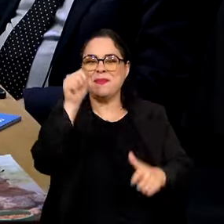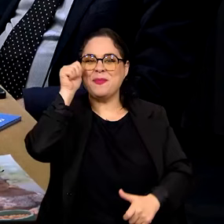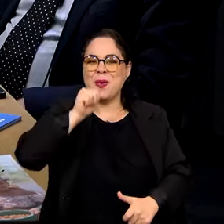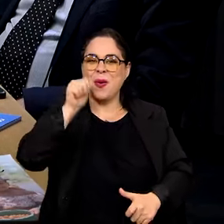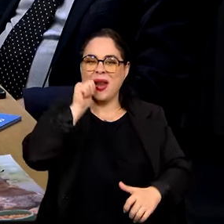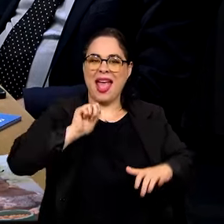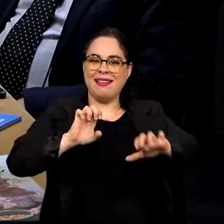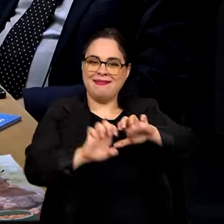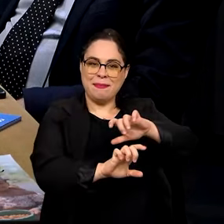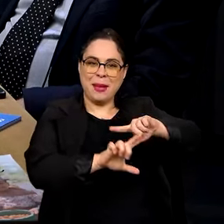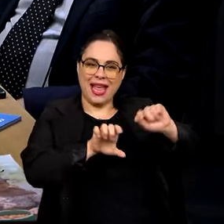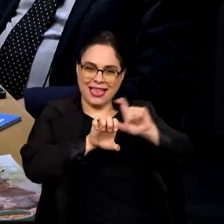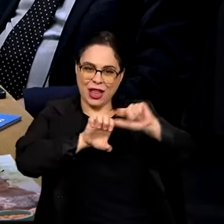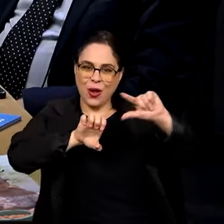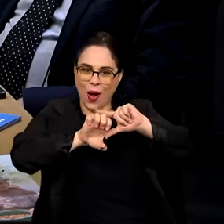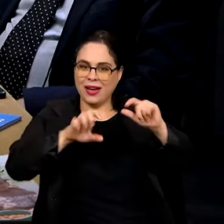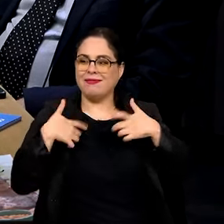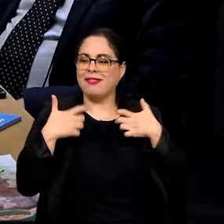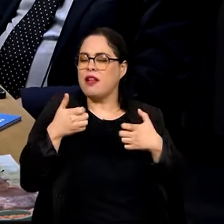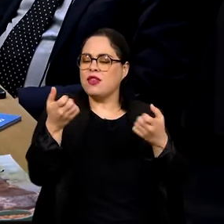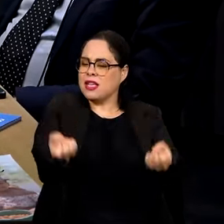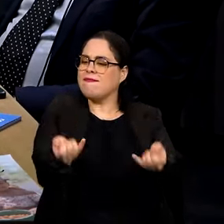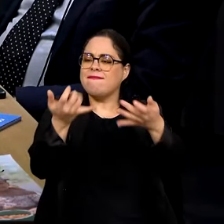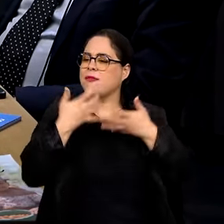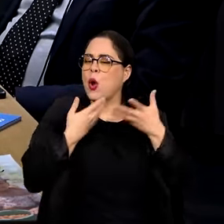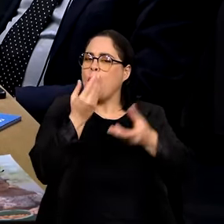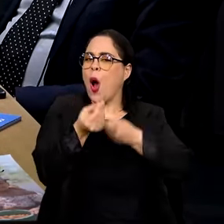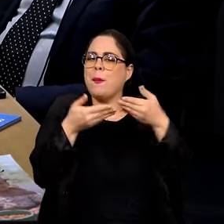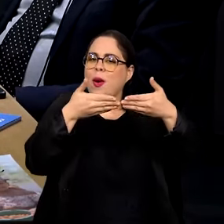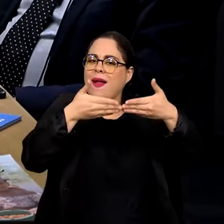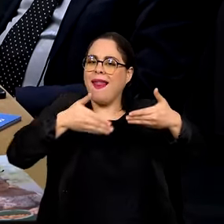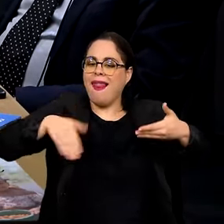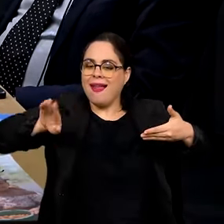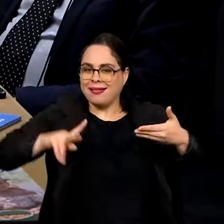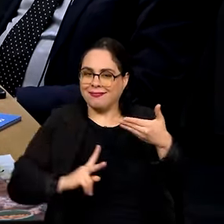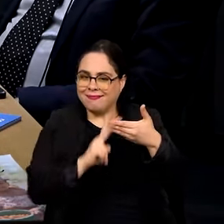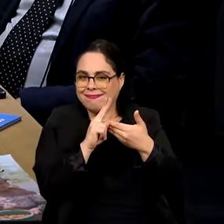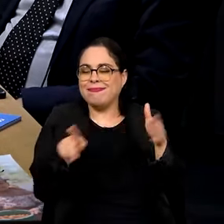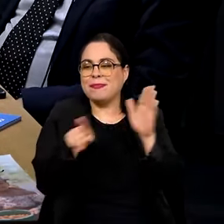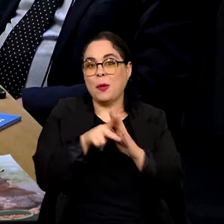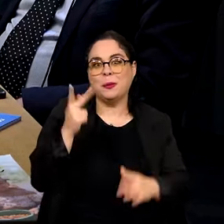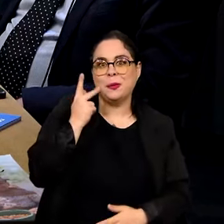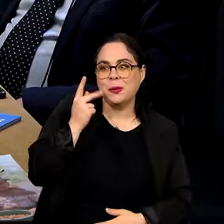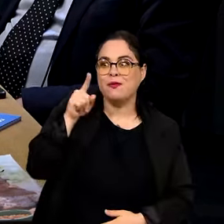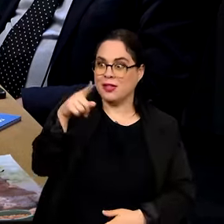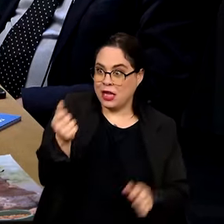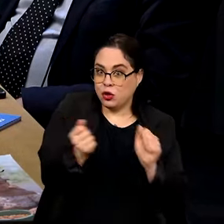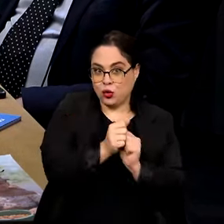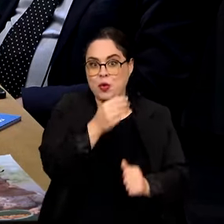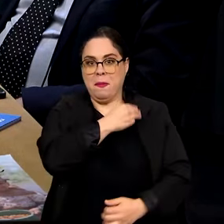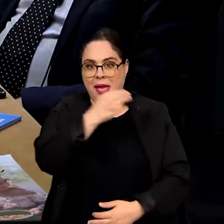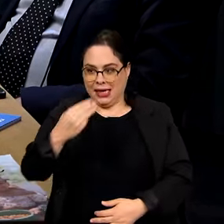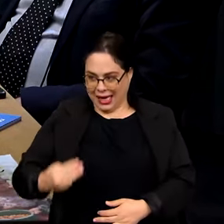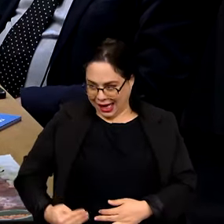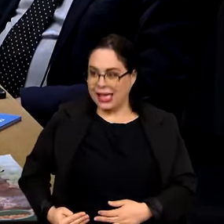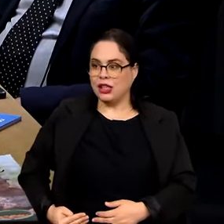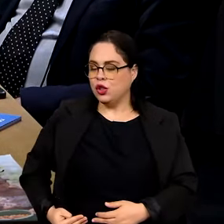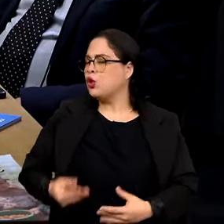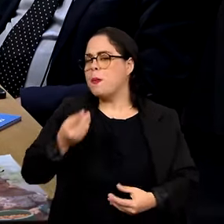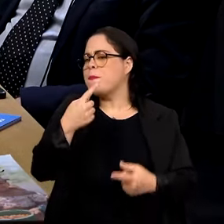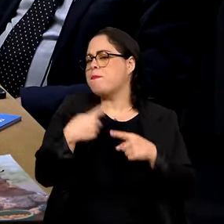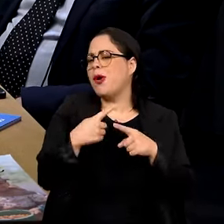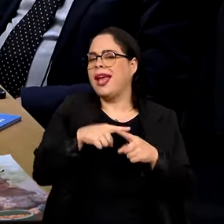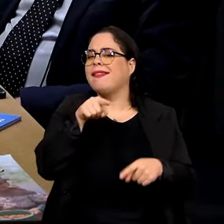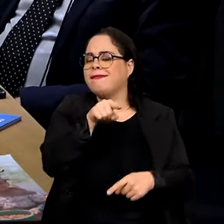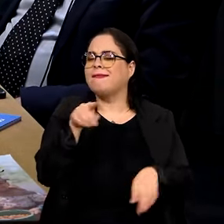inclusive todos de mulheres empreendedoras né então eu queria que o senhor Contasse pra gente como é que foi esse lançamento lá no Ceará o senhor esteve